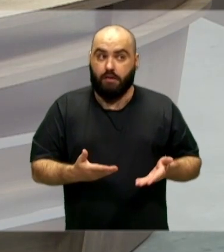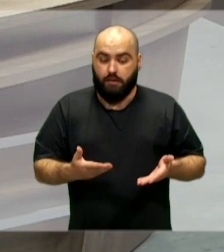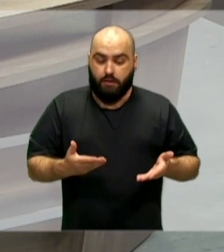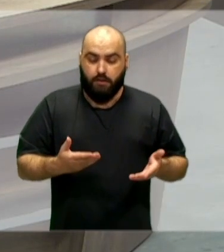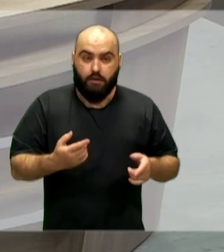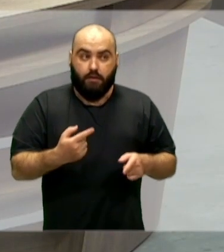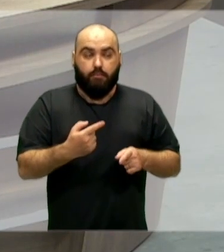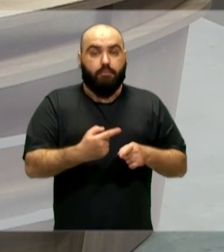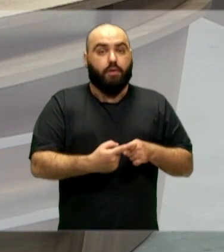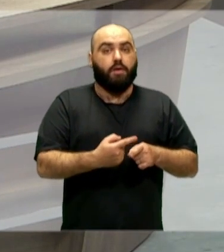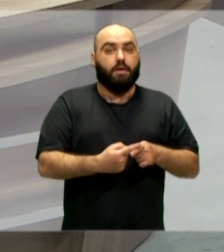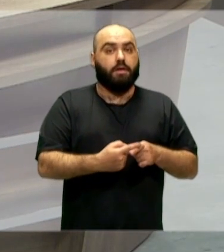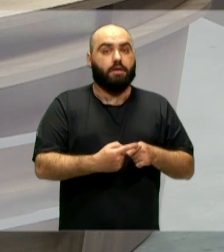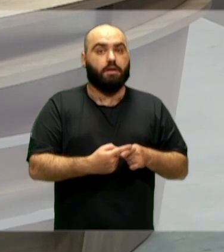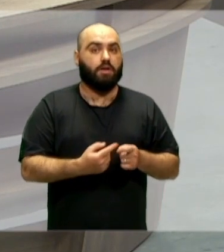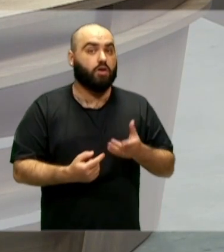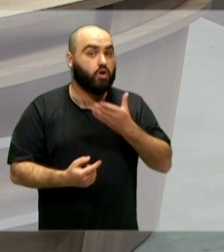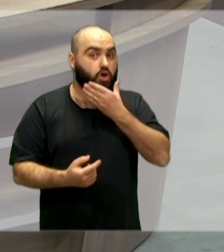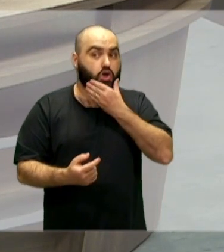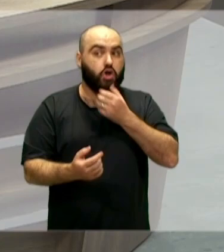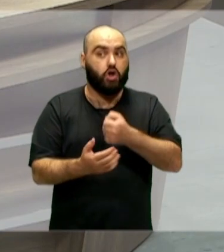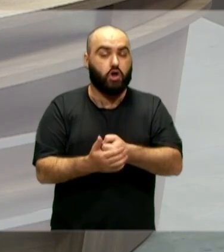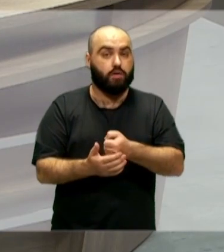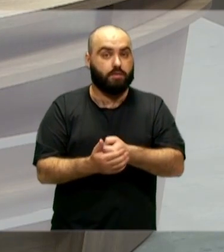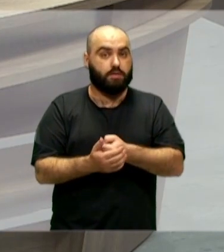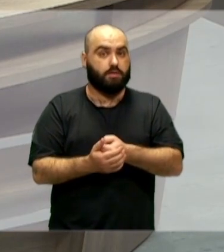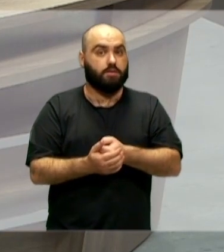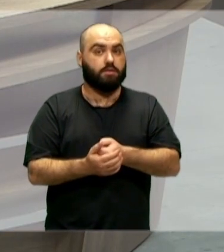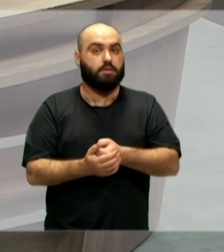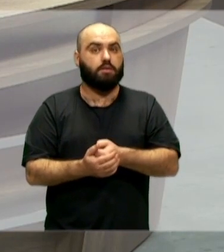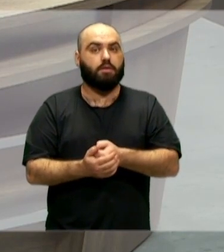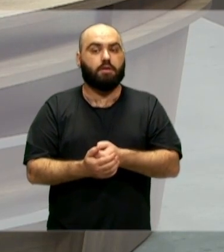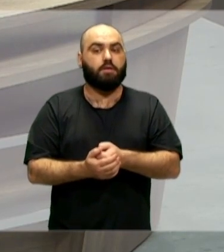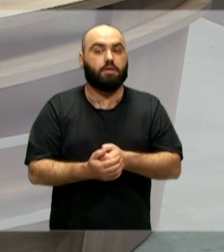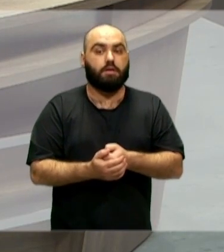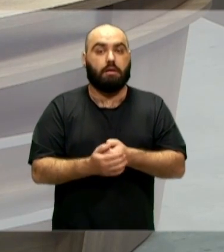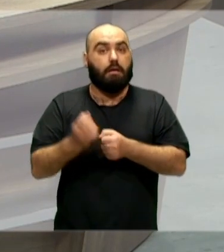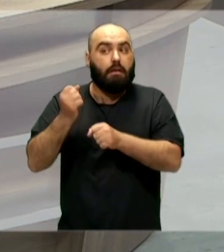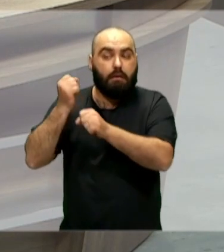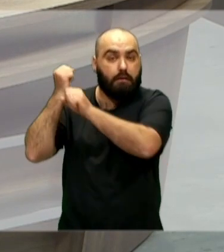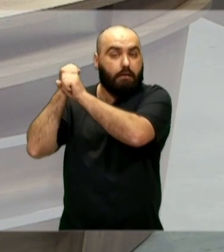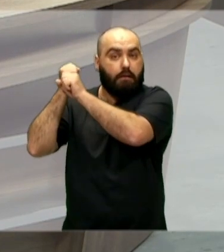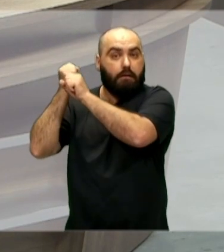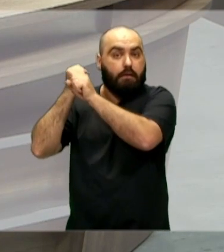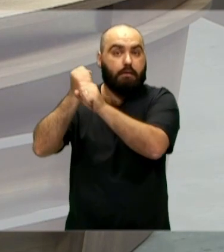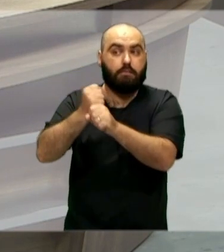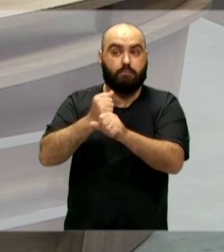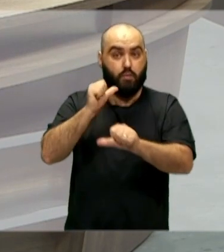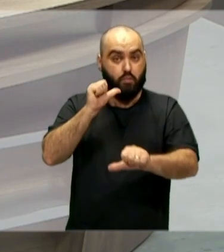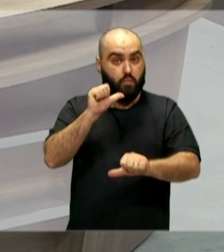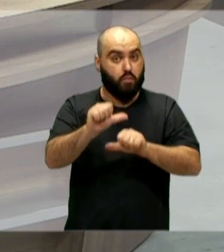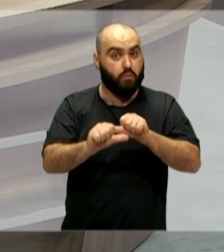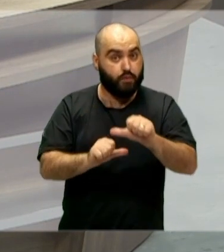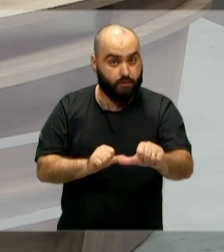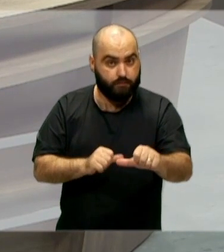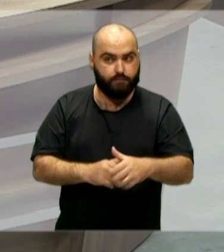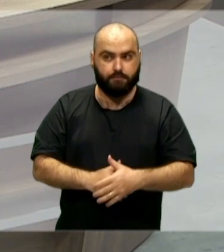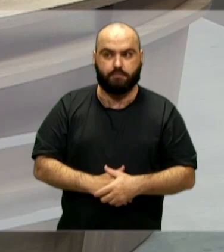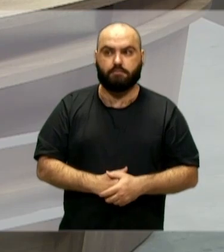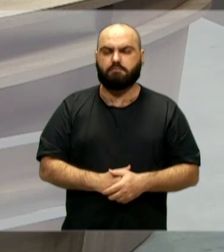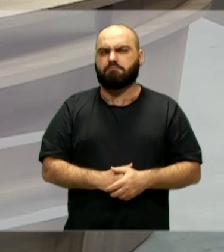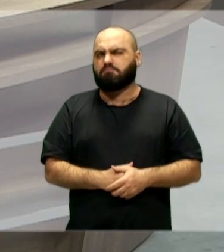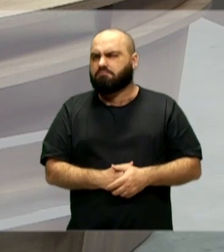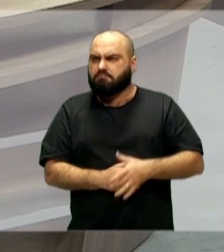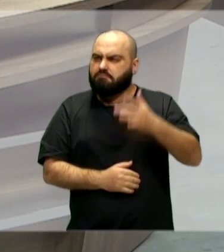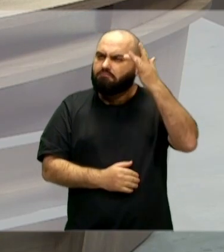as representações de masculinidade e feminilidade, eles têm sido construídas ao longo do tempo, mas mudam também, né? Exatamente. Eu não sei se